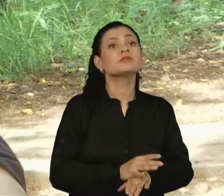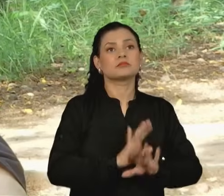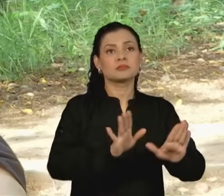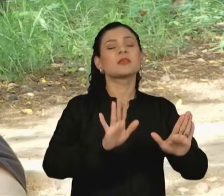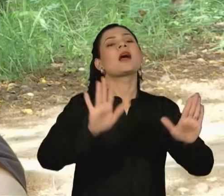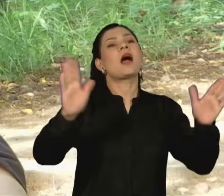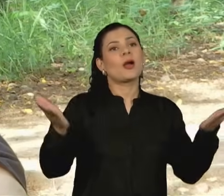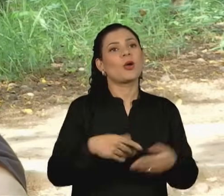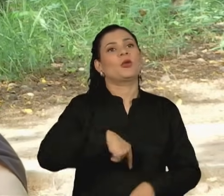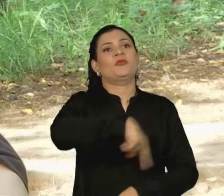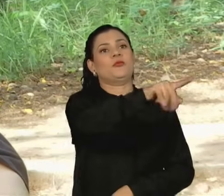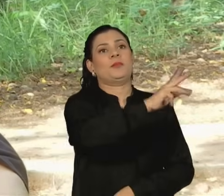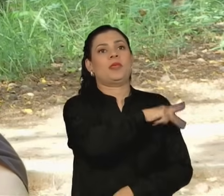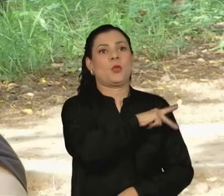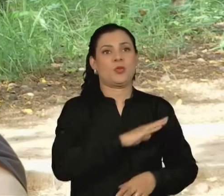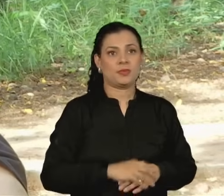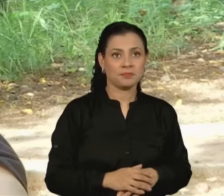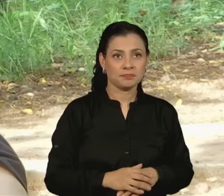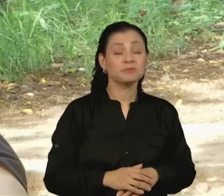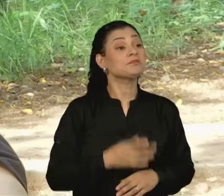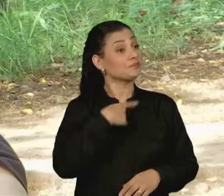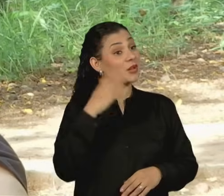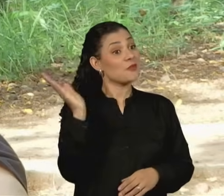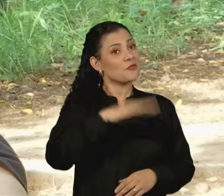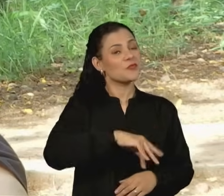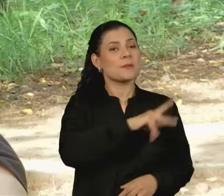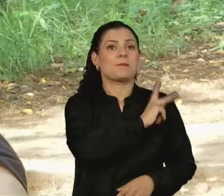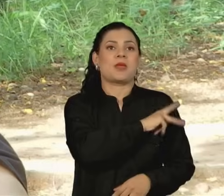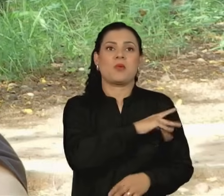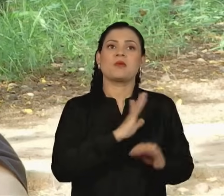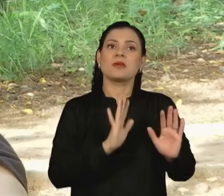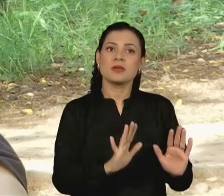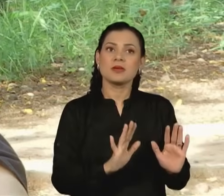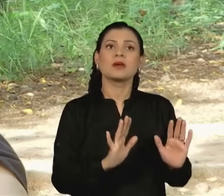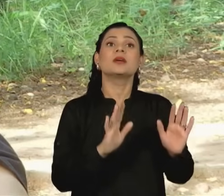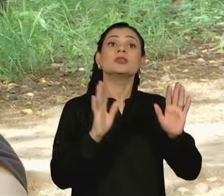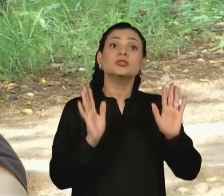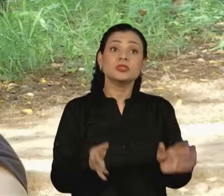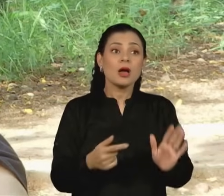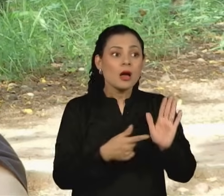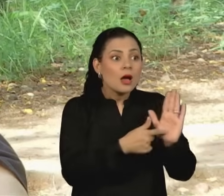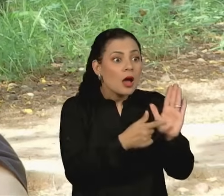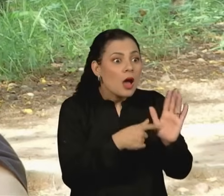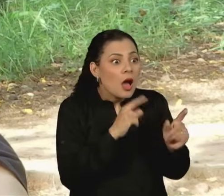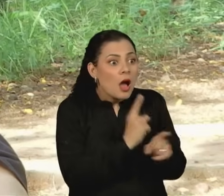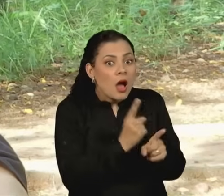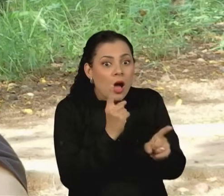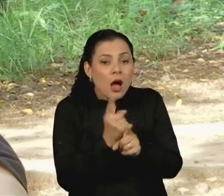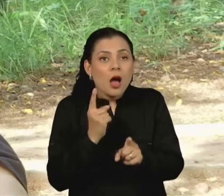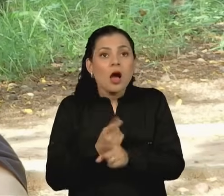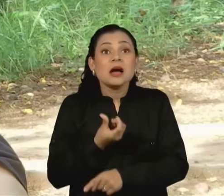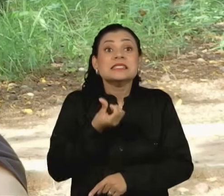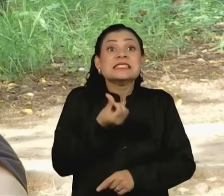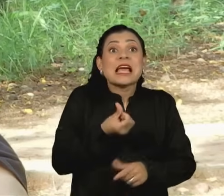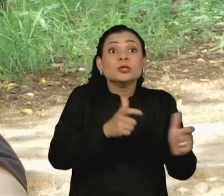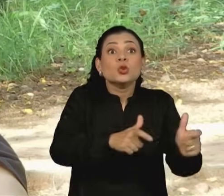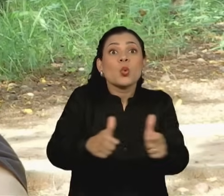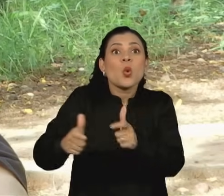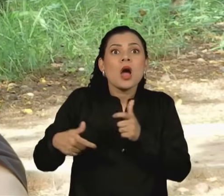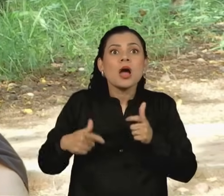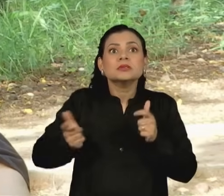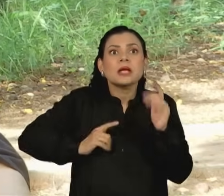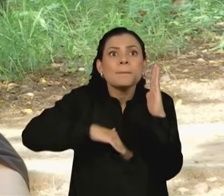eu vou ao Piauí. E vim para cá e então já me mostraram naquela ocasião 6 sítios com